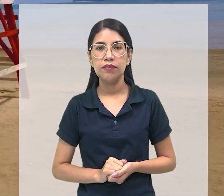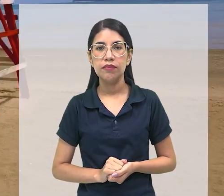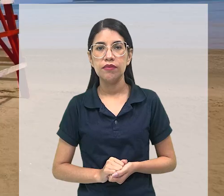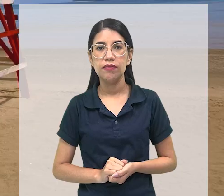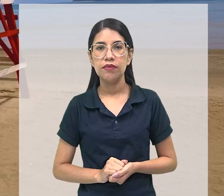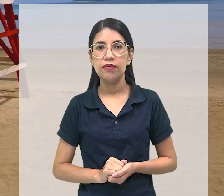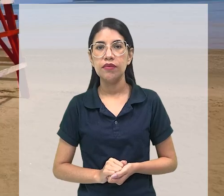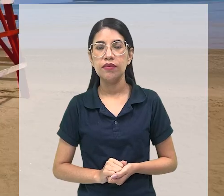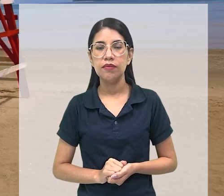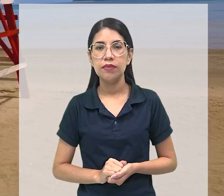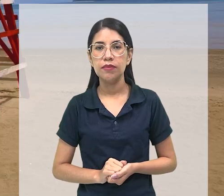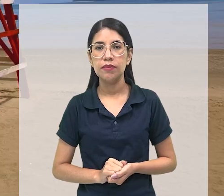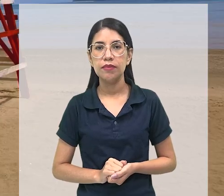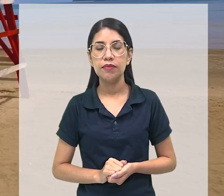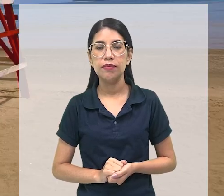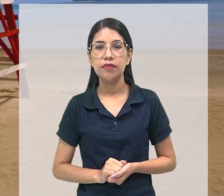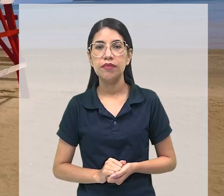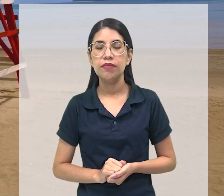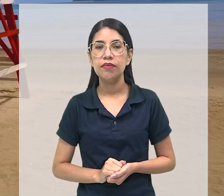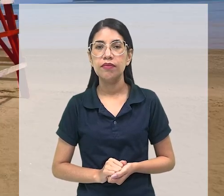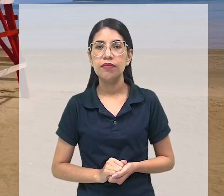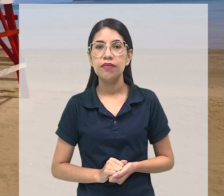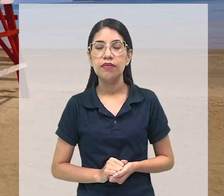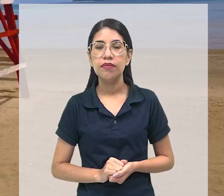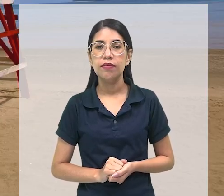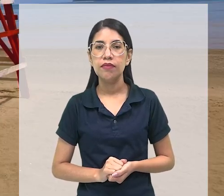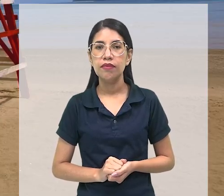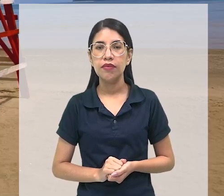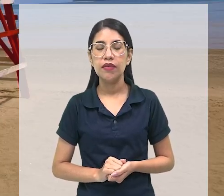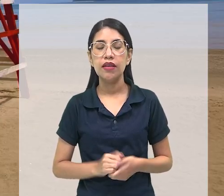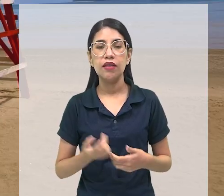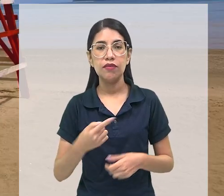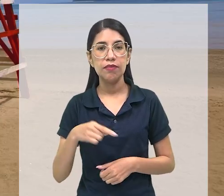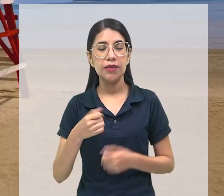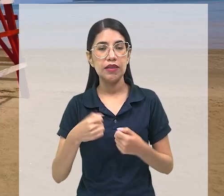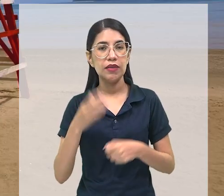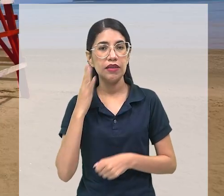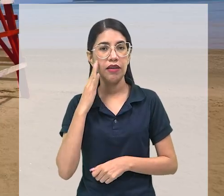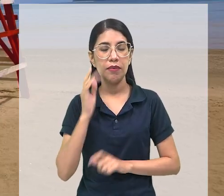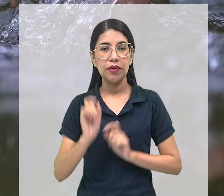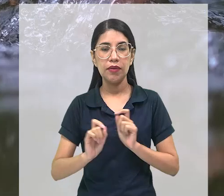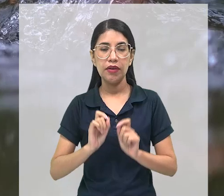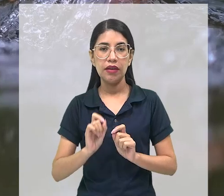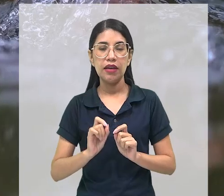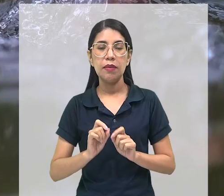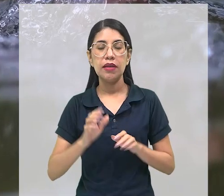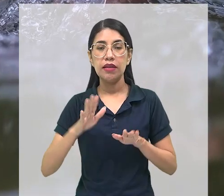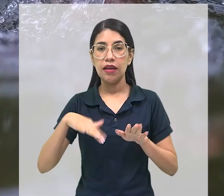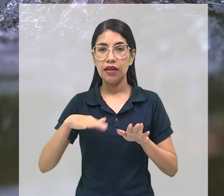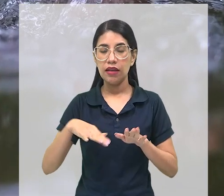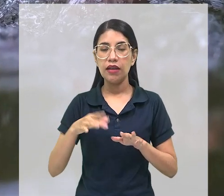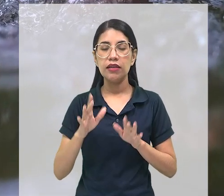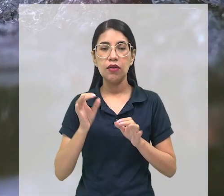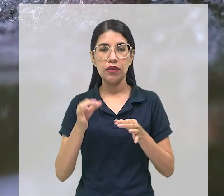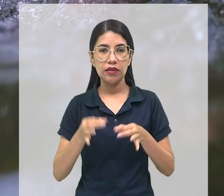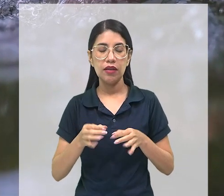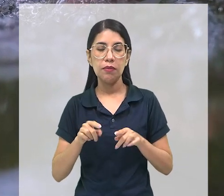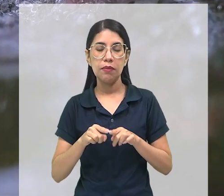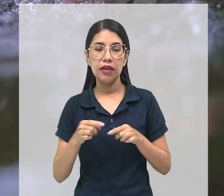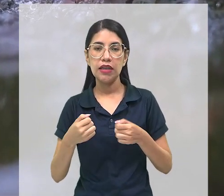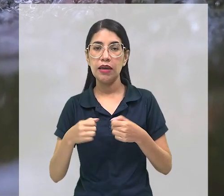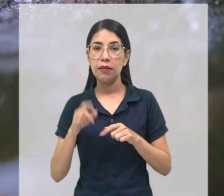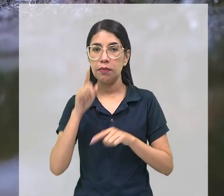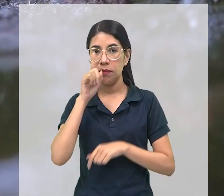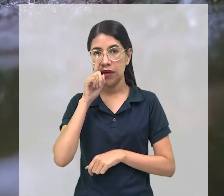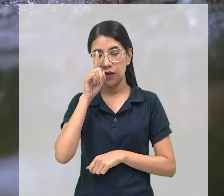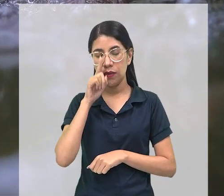aquático? Primeiramente, você tem que ter consciência de que mesmo que você saiba nadar, é muito perigoso tentar salvar